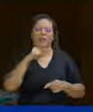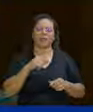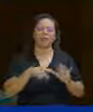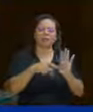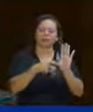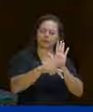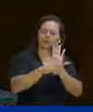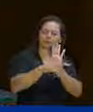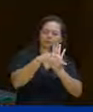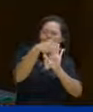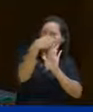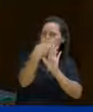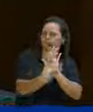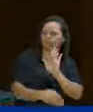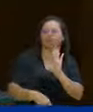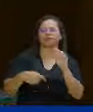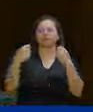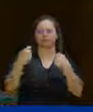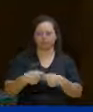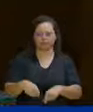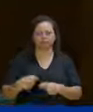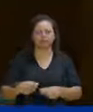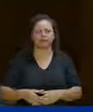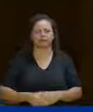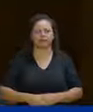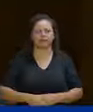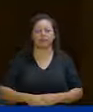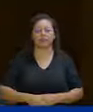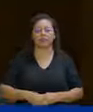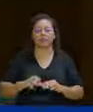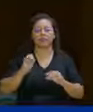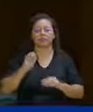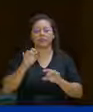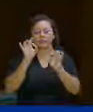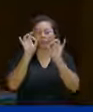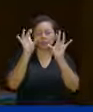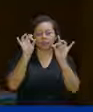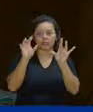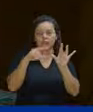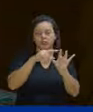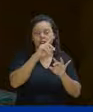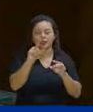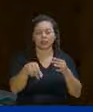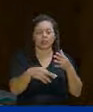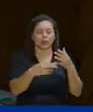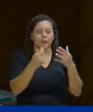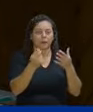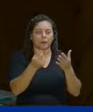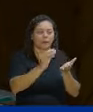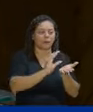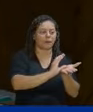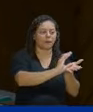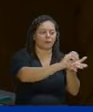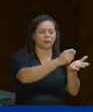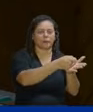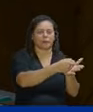fundamentais para a correta aplicação dos recursos públicos, especialmente os provenientes do fundo partidário.